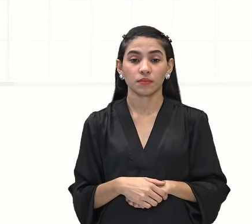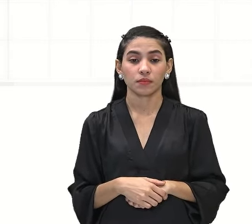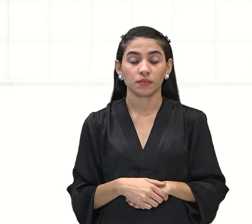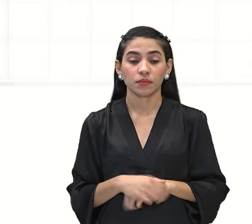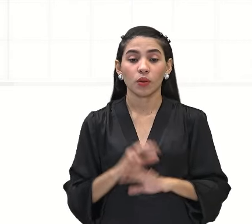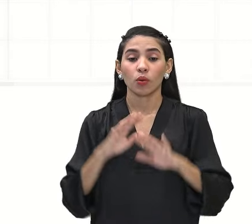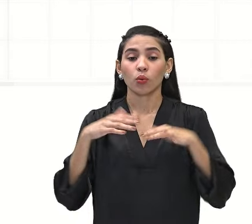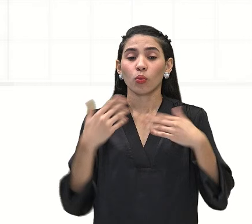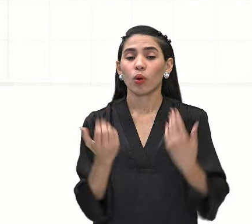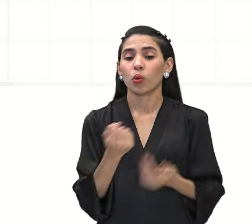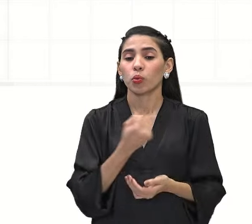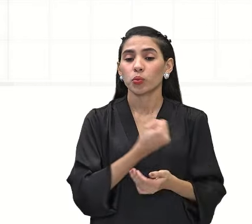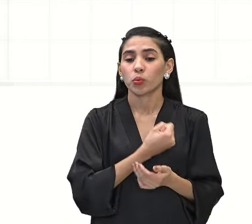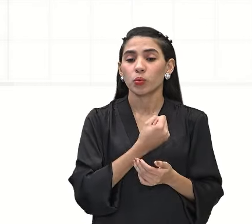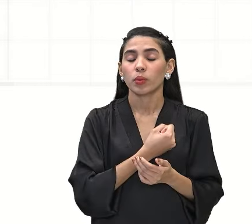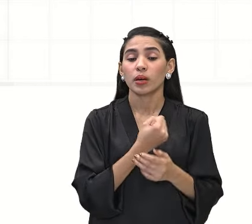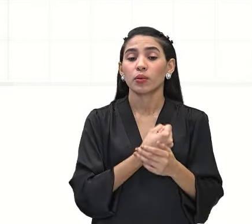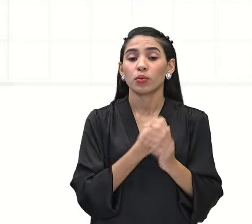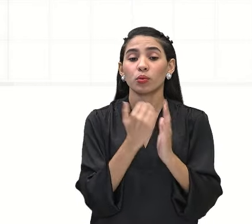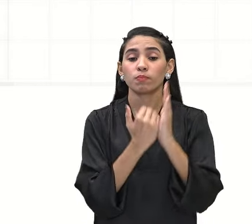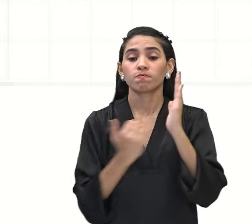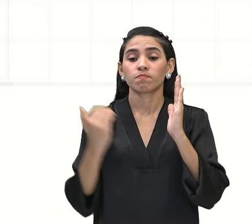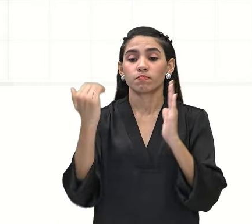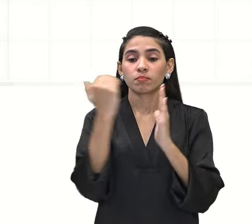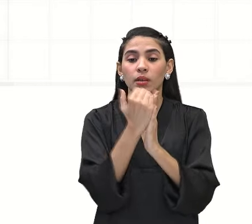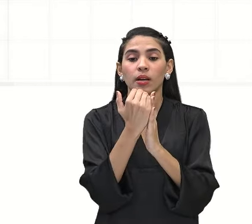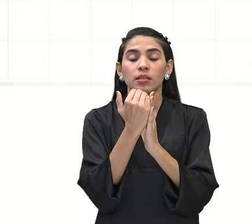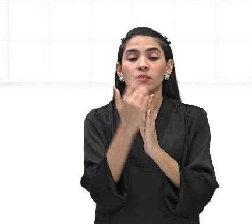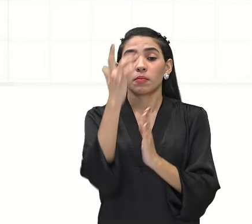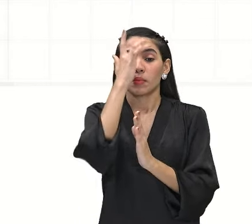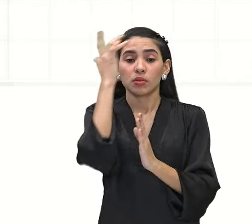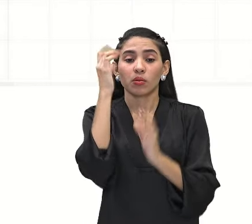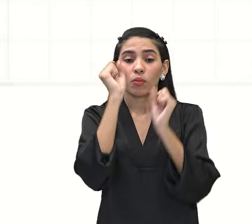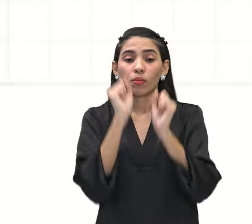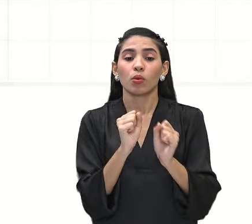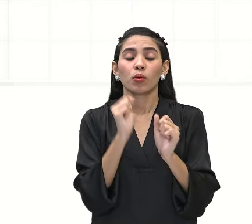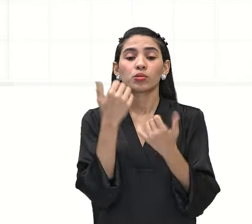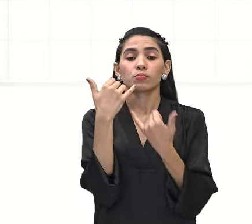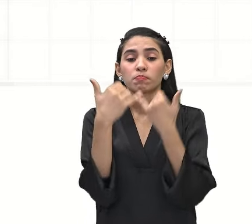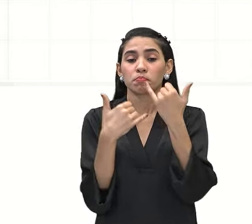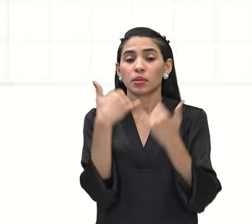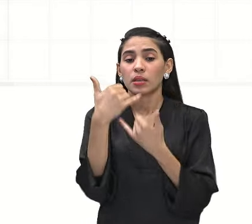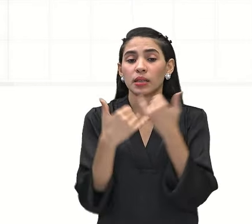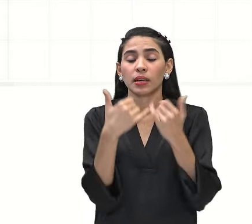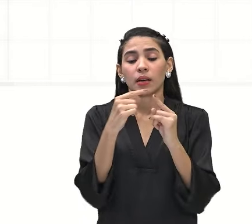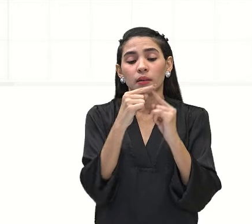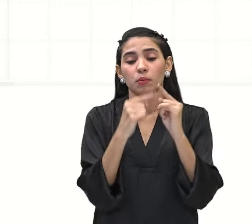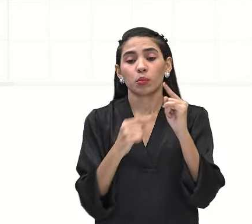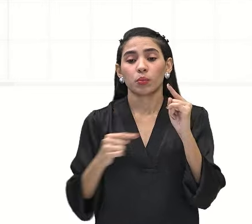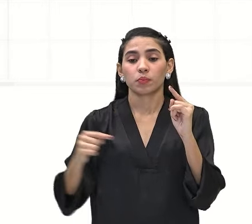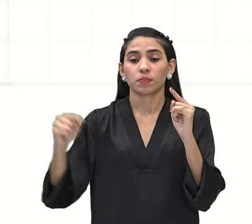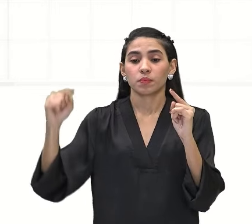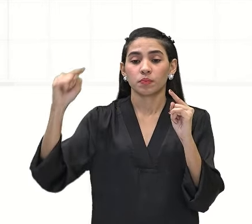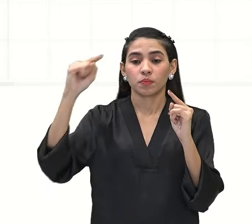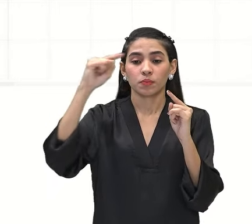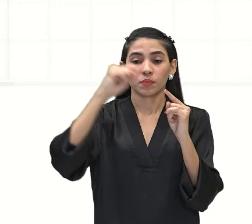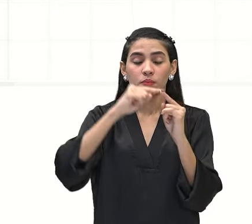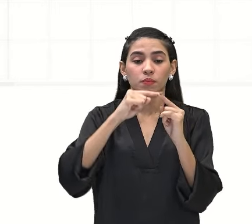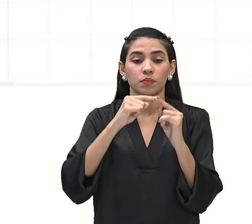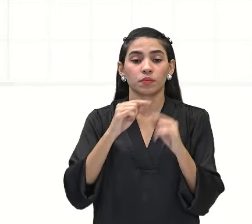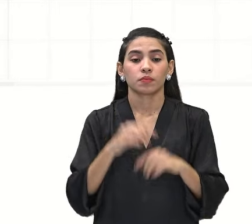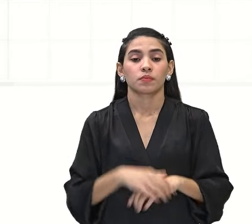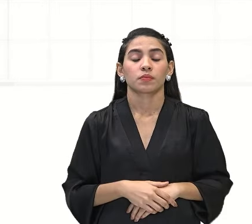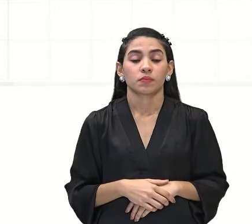número máximo de pessoas que poderão brincar de uma só vez neste brinquedo é Opa